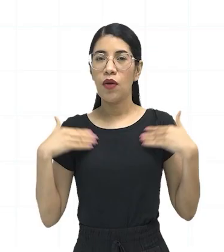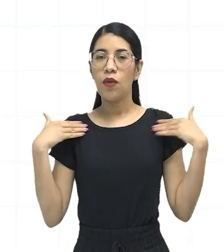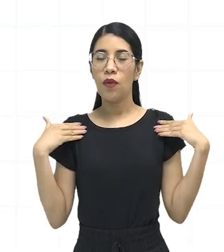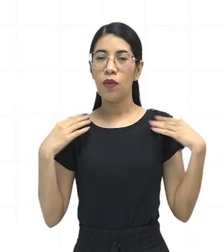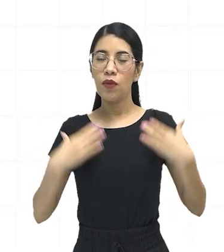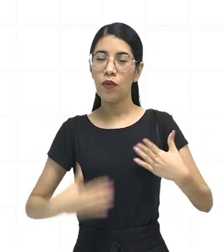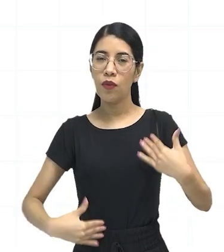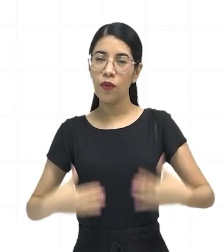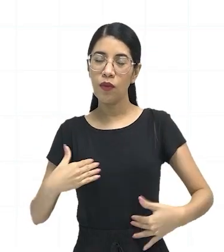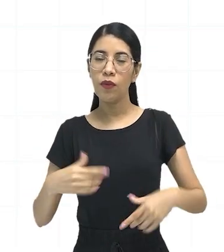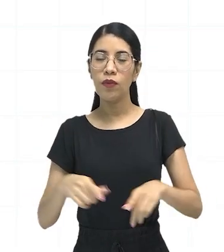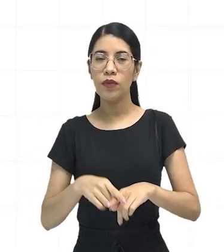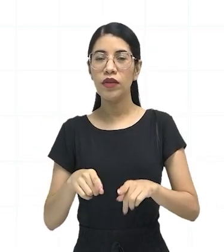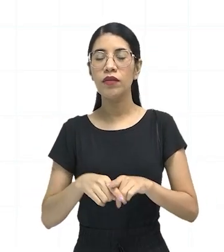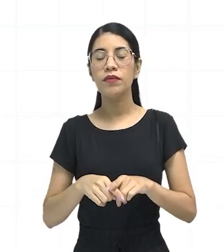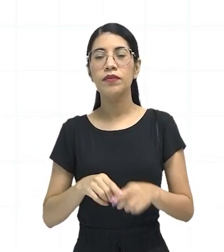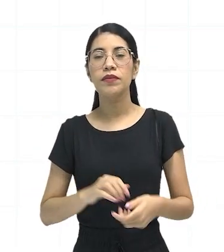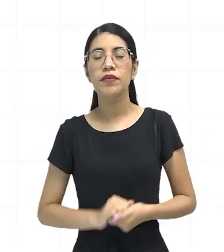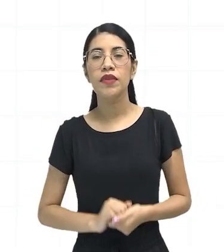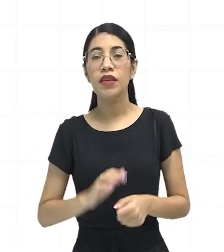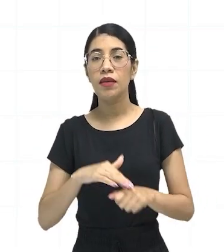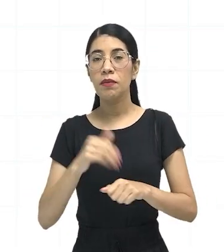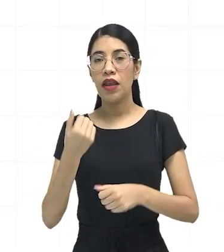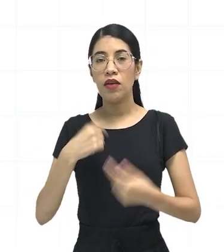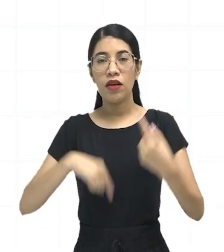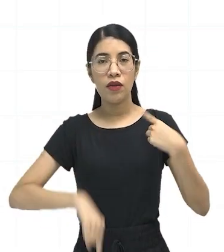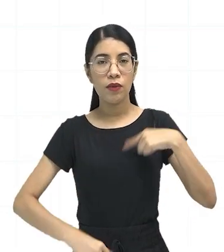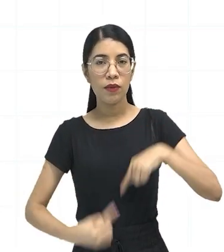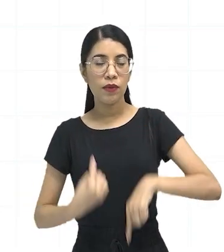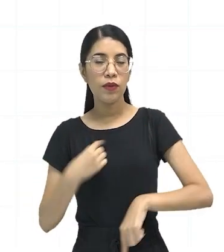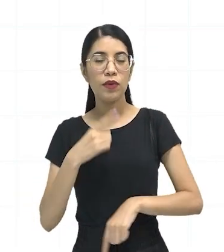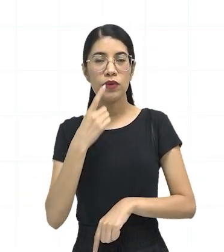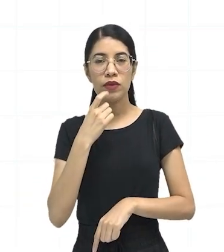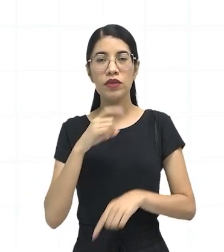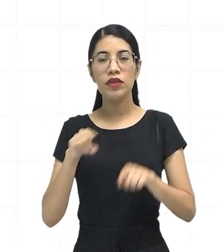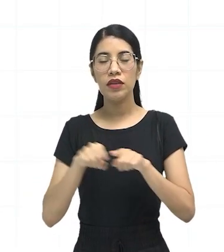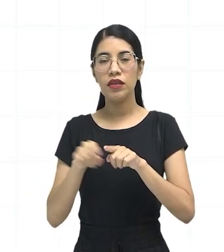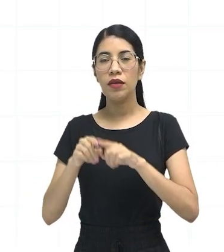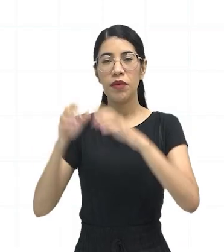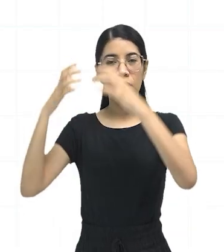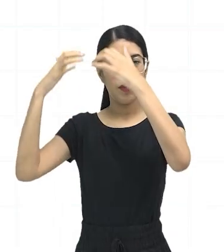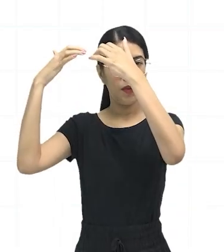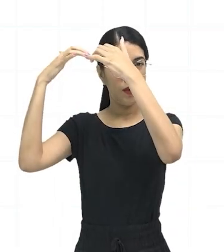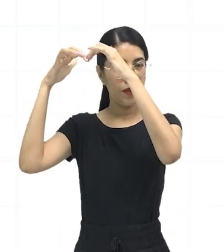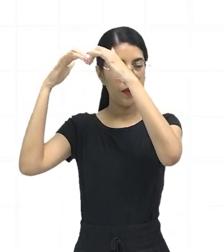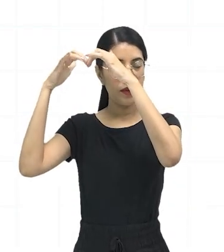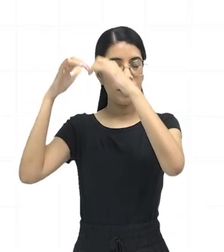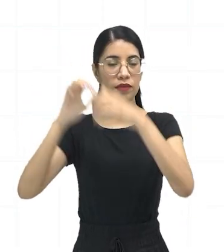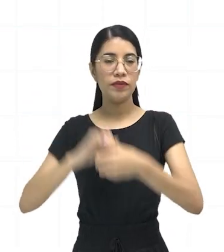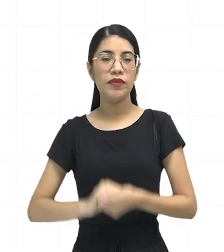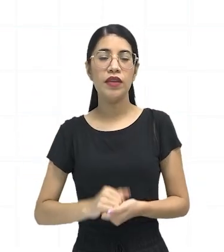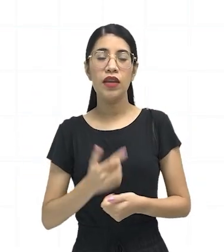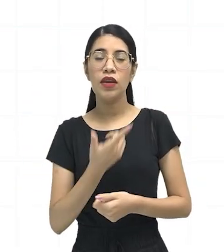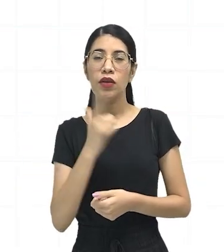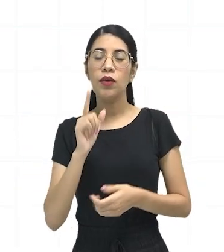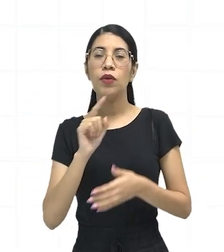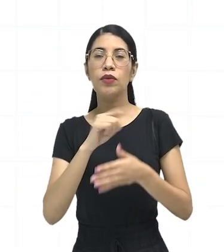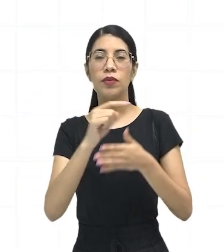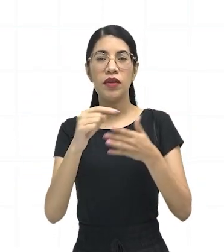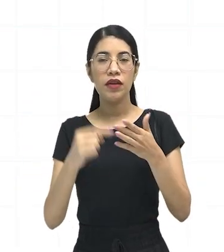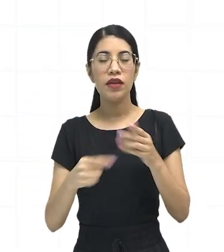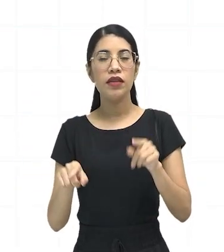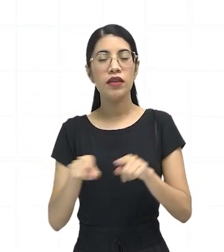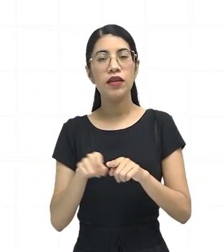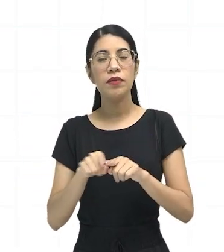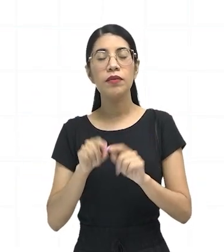postura, ativar a circulação sanguínea corporal e cerebral. E tem vários outros benefícios, olha